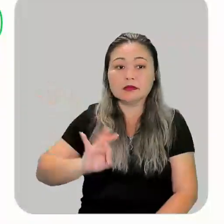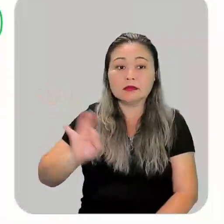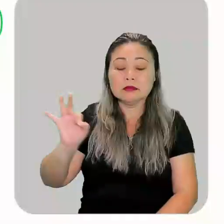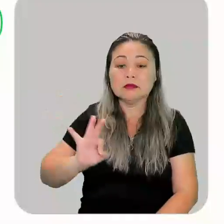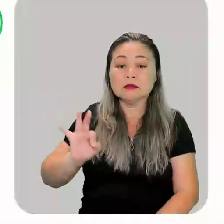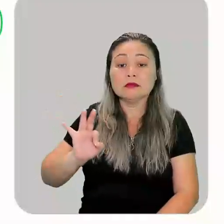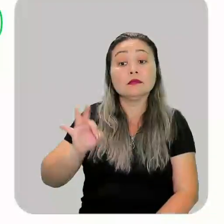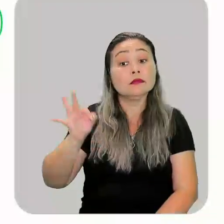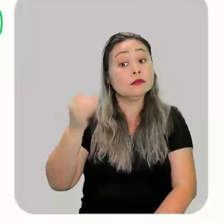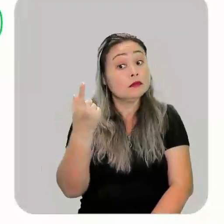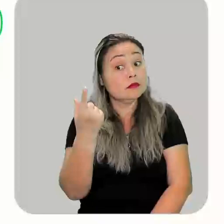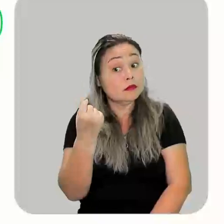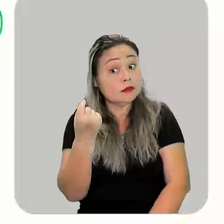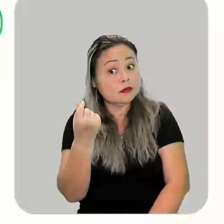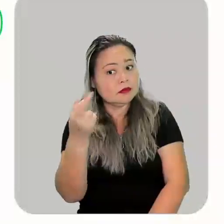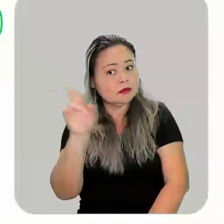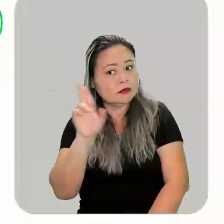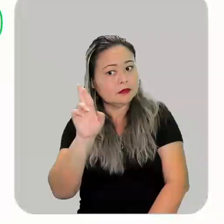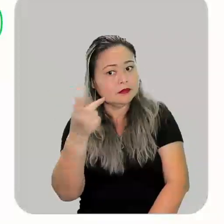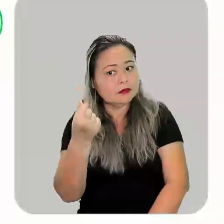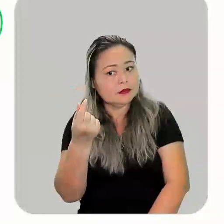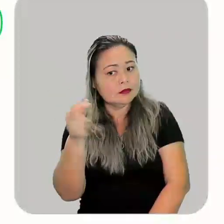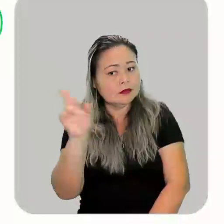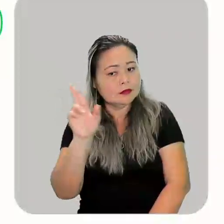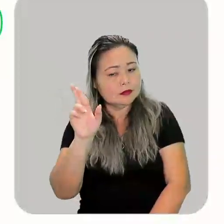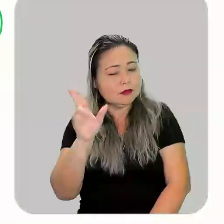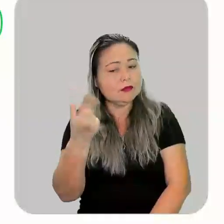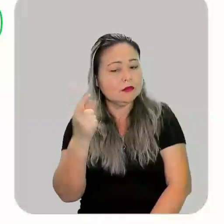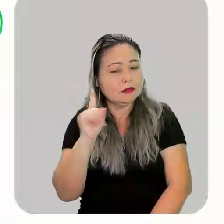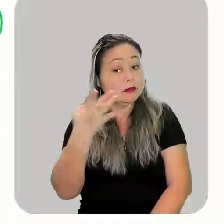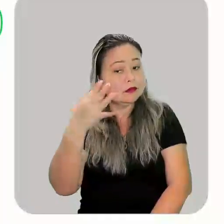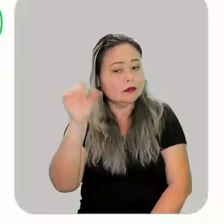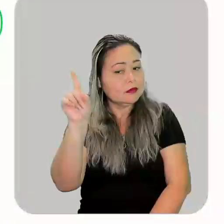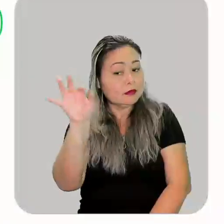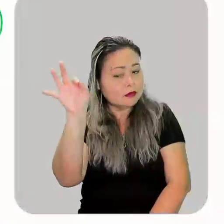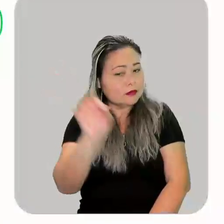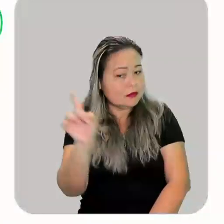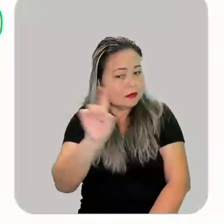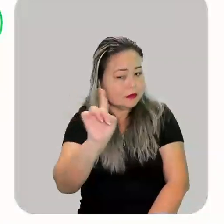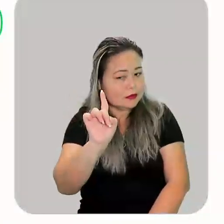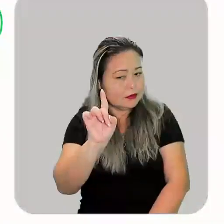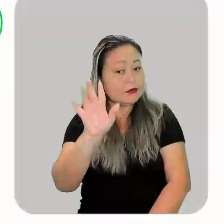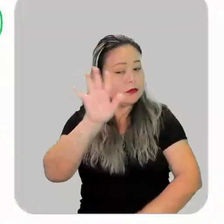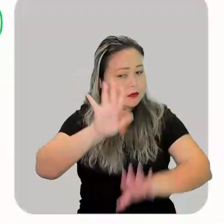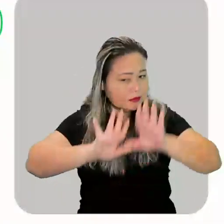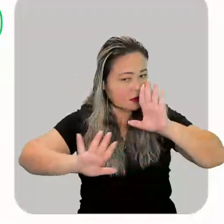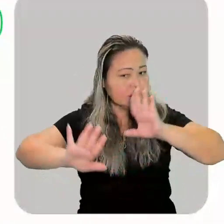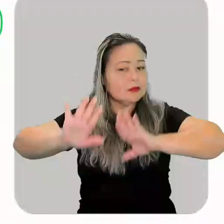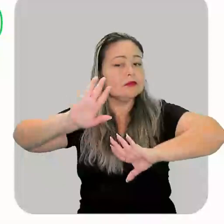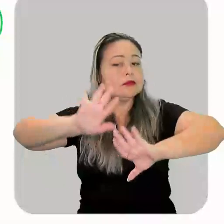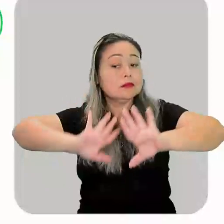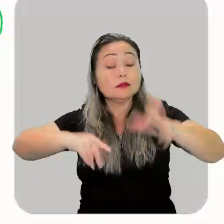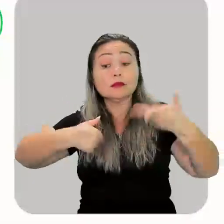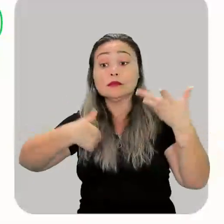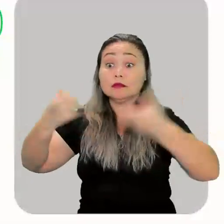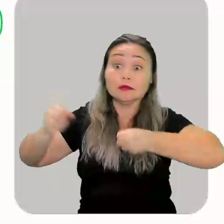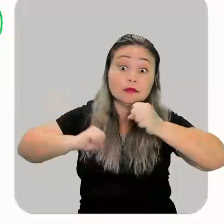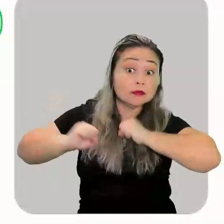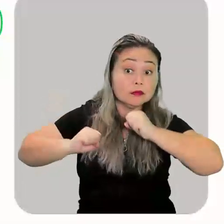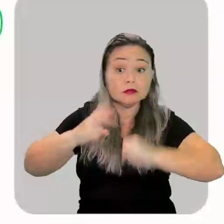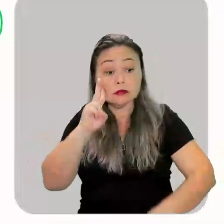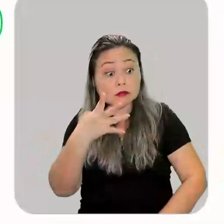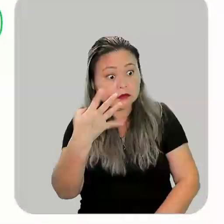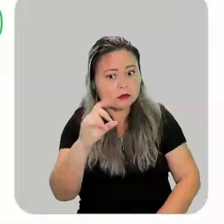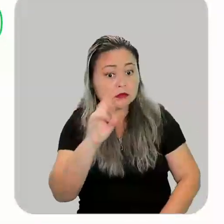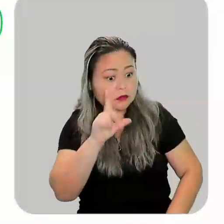Não, 40 reais ele vai gastar para as novas ligações de celular, né? Cuidado, tá, Luna? Porque às vezes a gente tá com tanta pressa que viu o